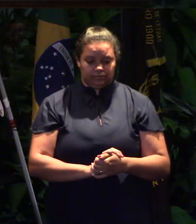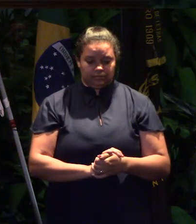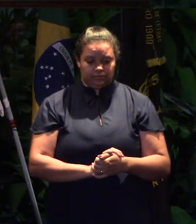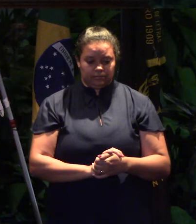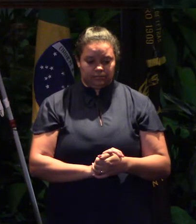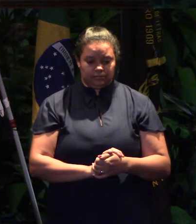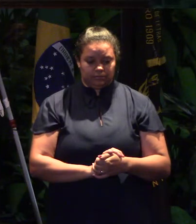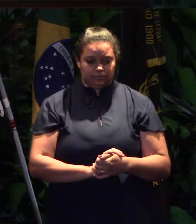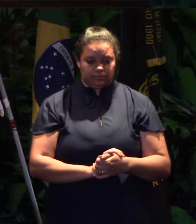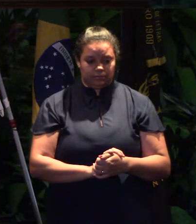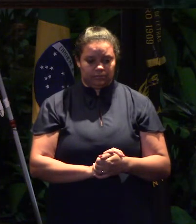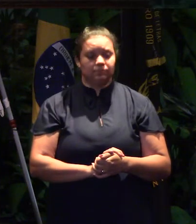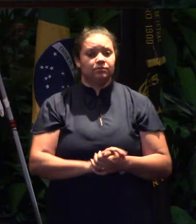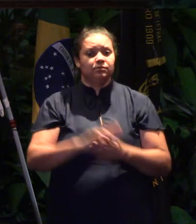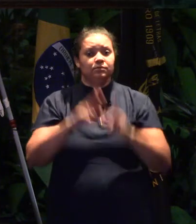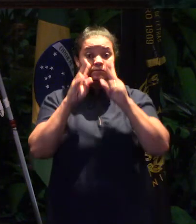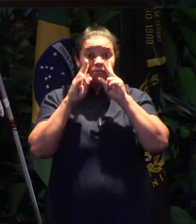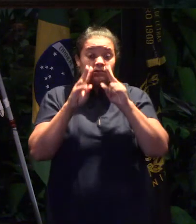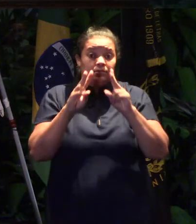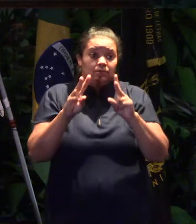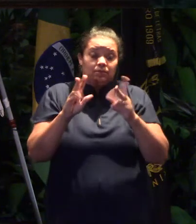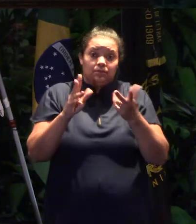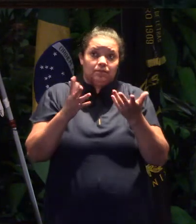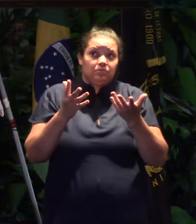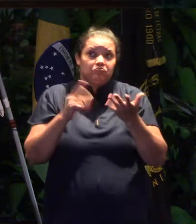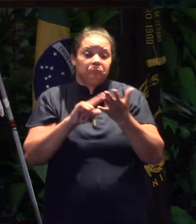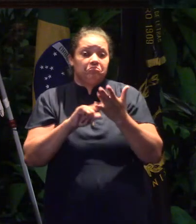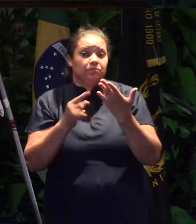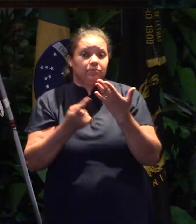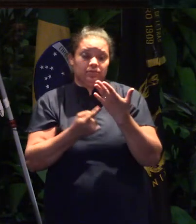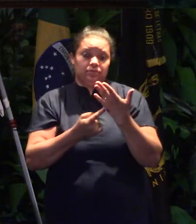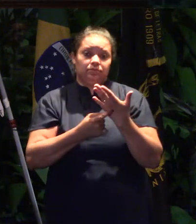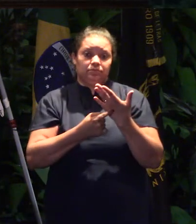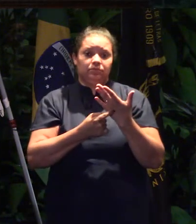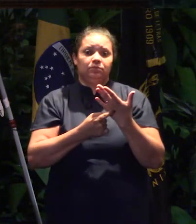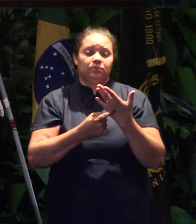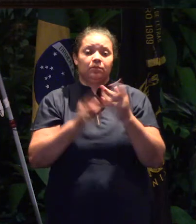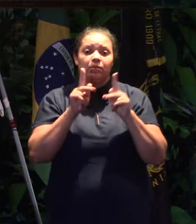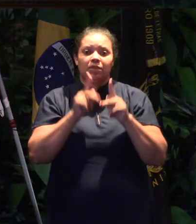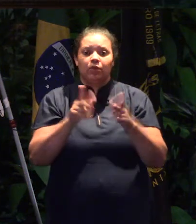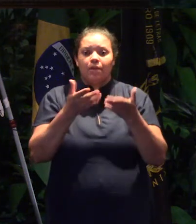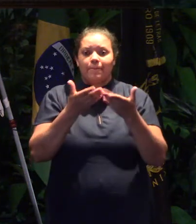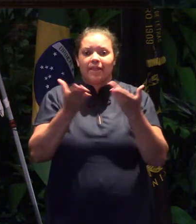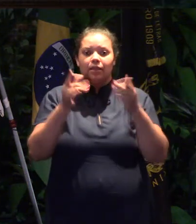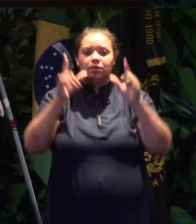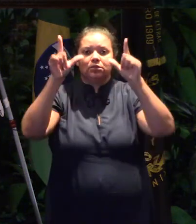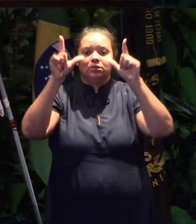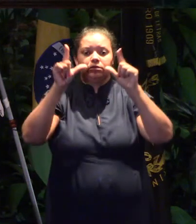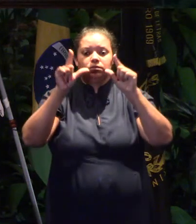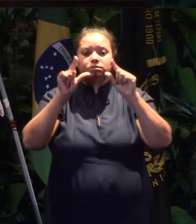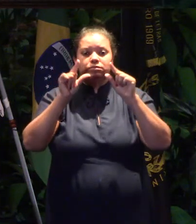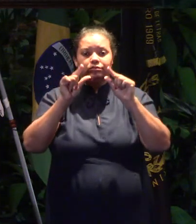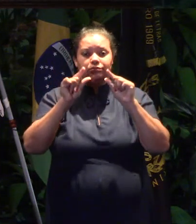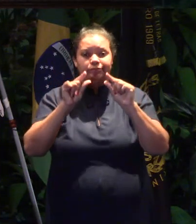a questão da visão ali é um tanto simbólica, não é? Então, as pessoas vão perdendo a visão, mas elas vão perdendo